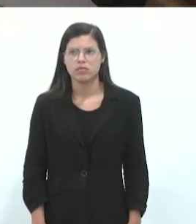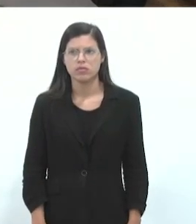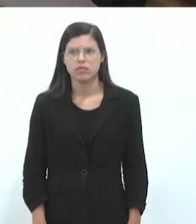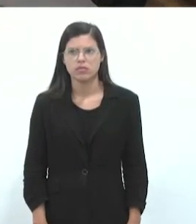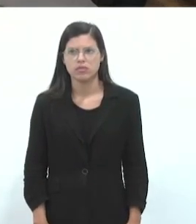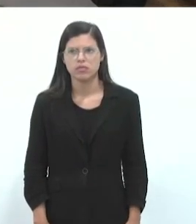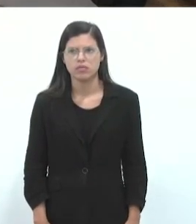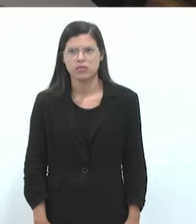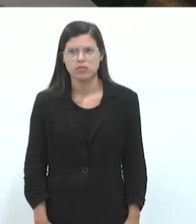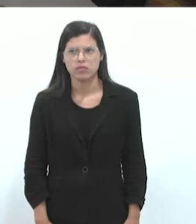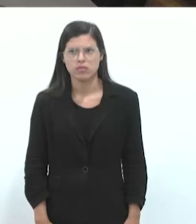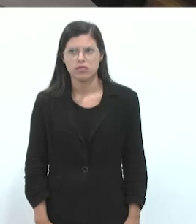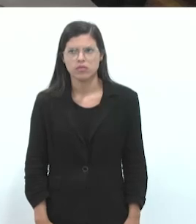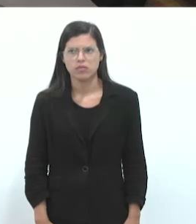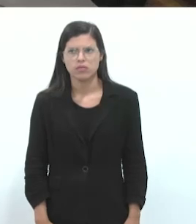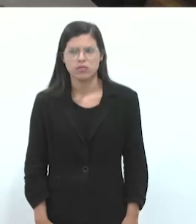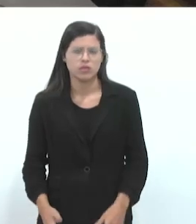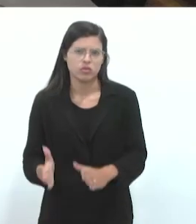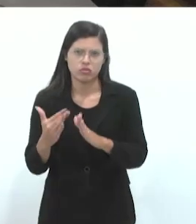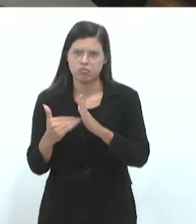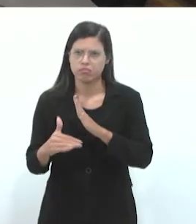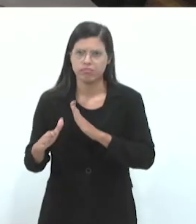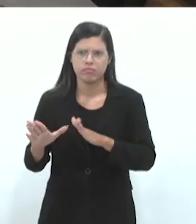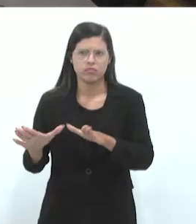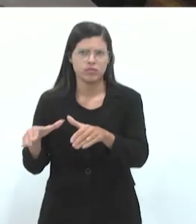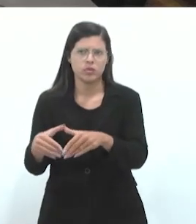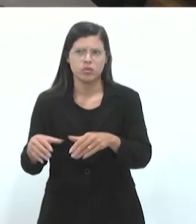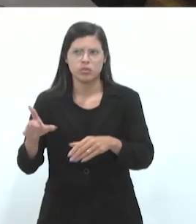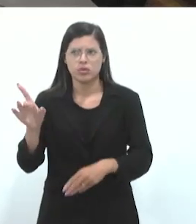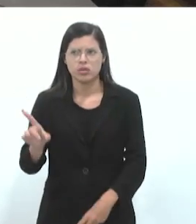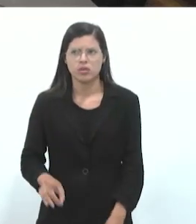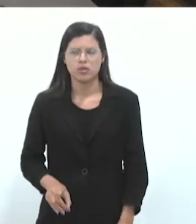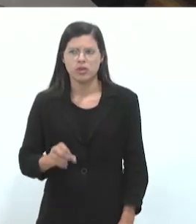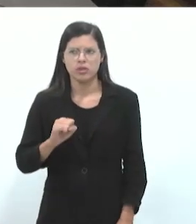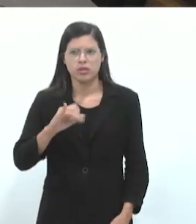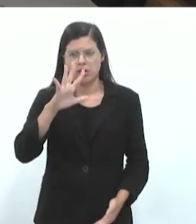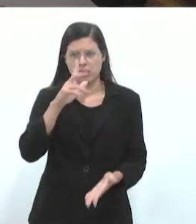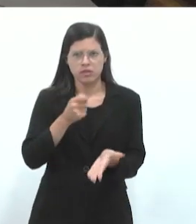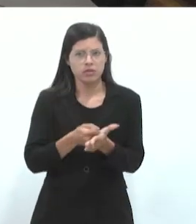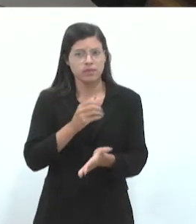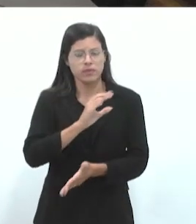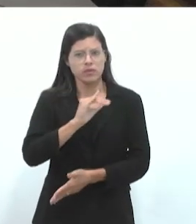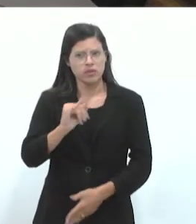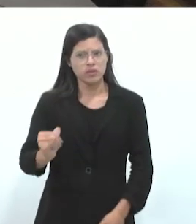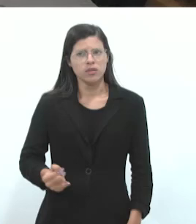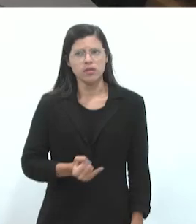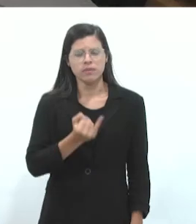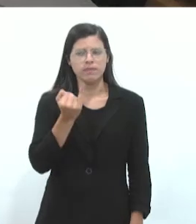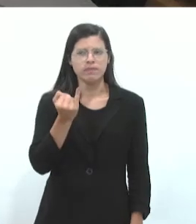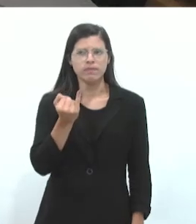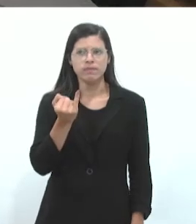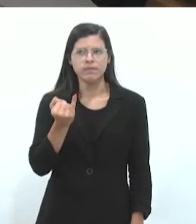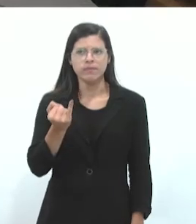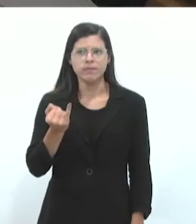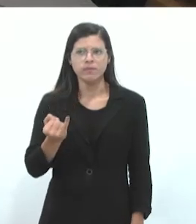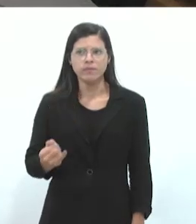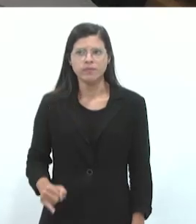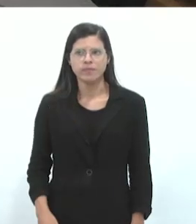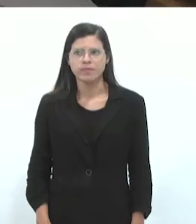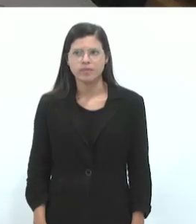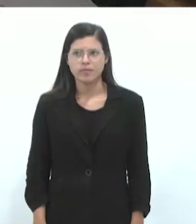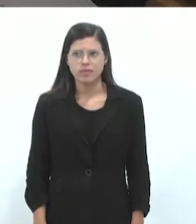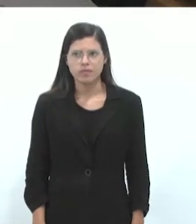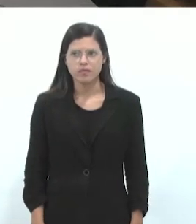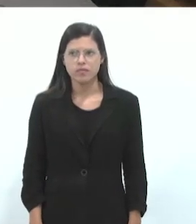A gente vai mandar para a mesa e se a decisão da CCJ com esse volume de deputados não for soberano à